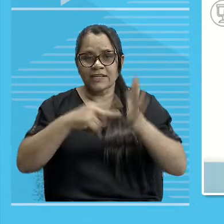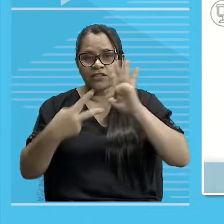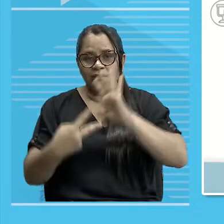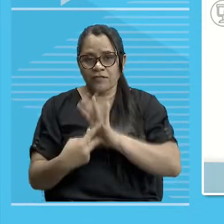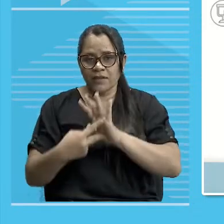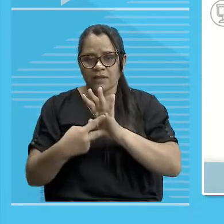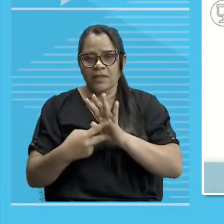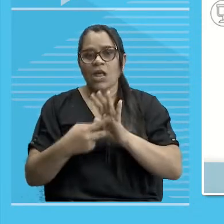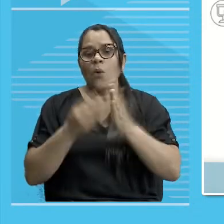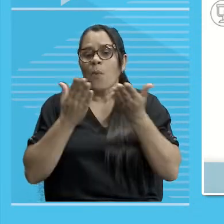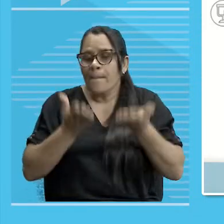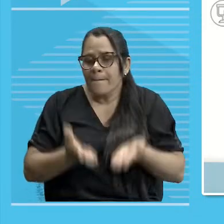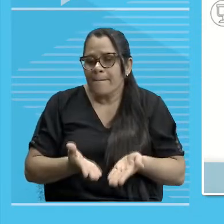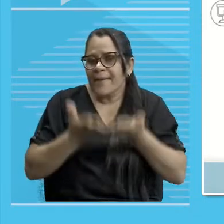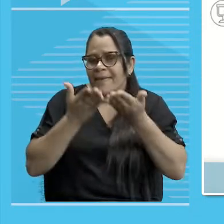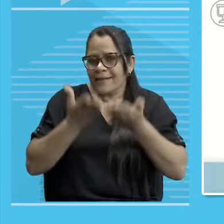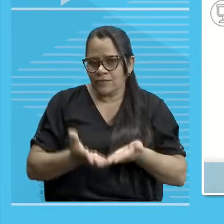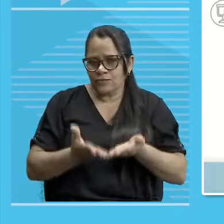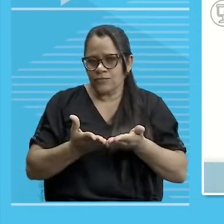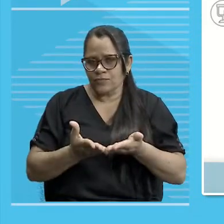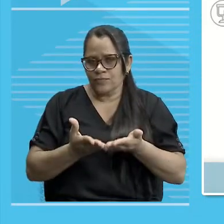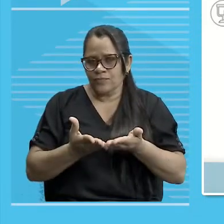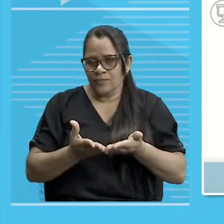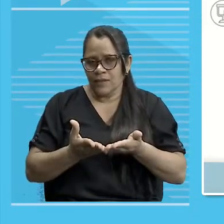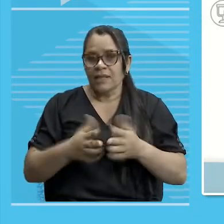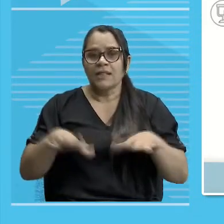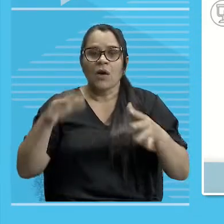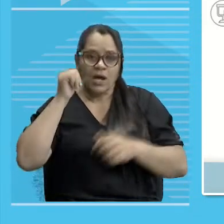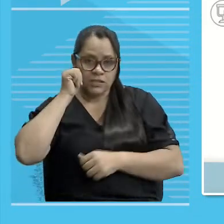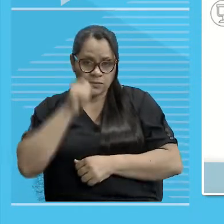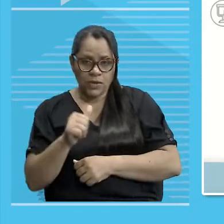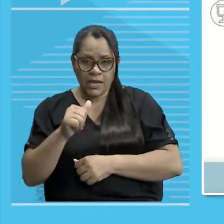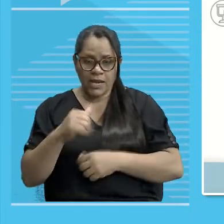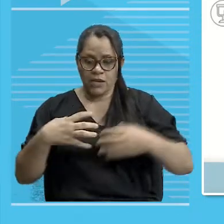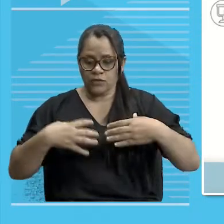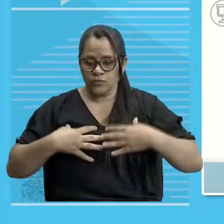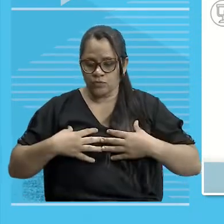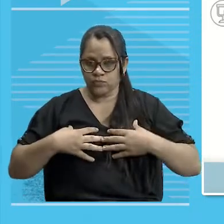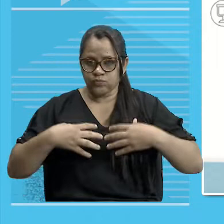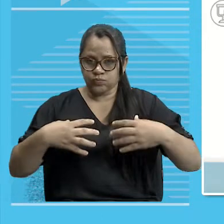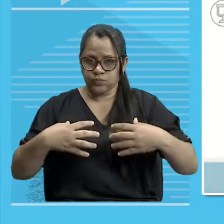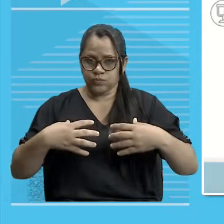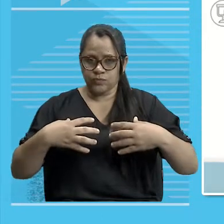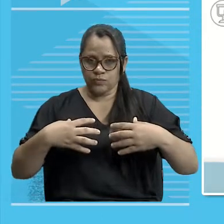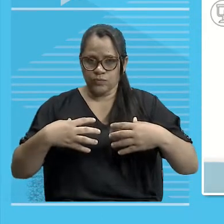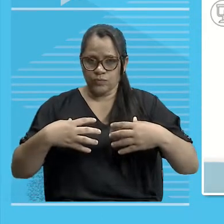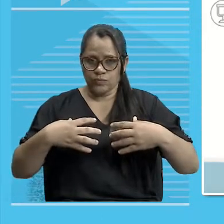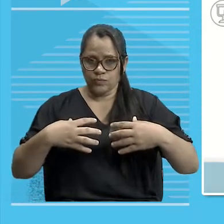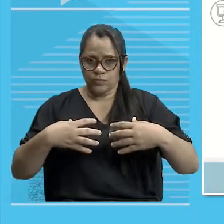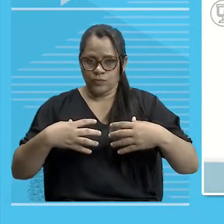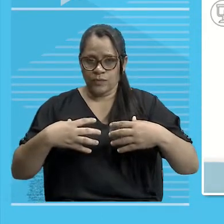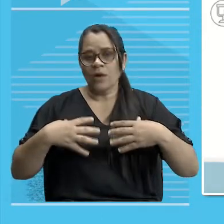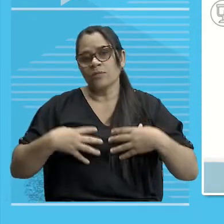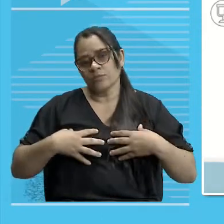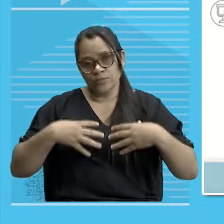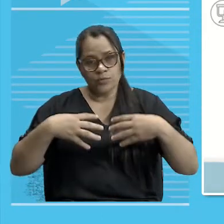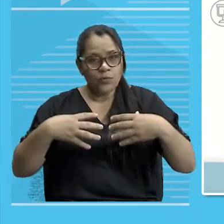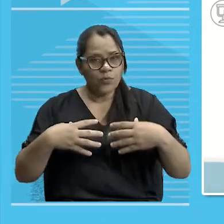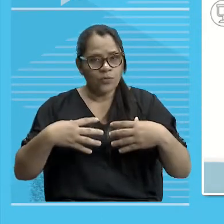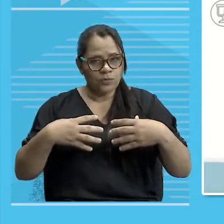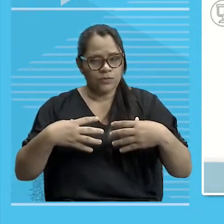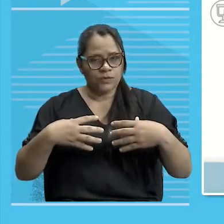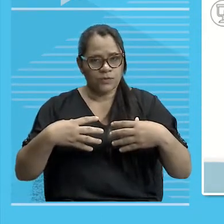de pelos na região pubiana, a mulher tem os seios um pouquinho mais proeminente, né? Um